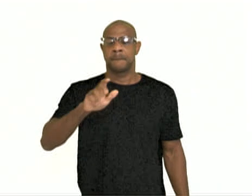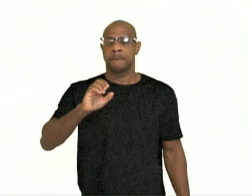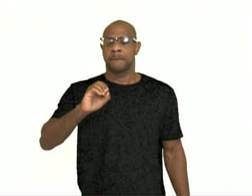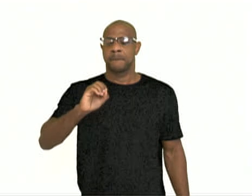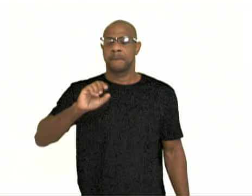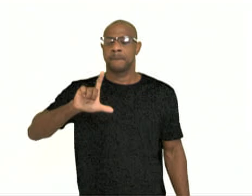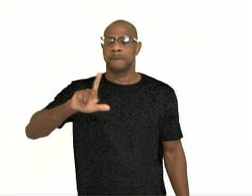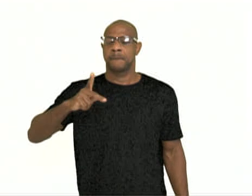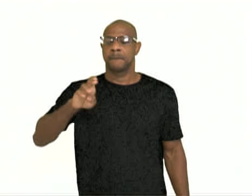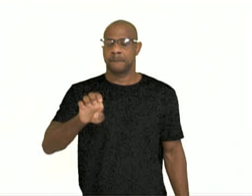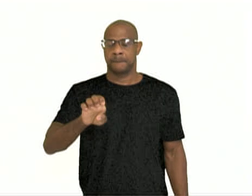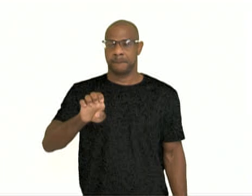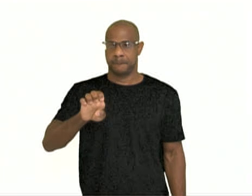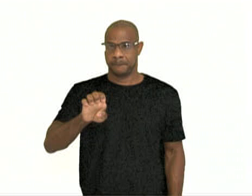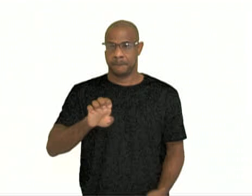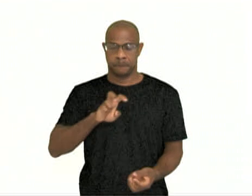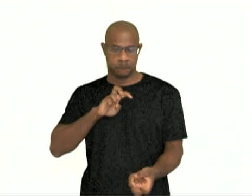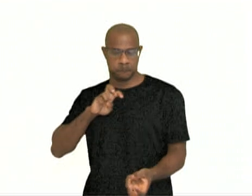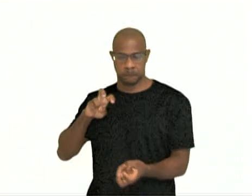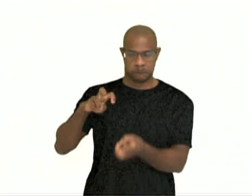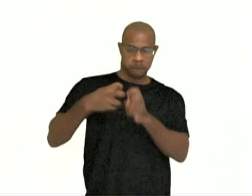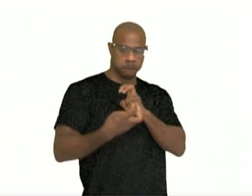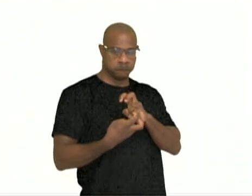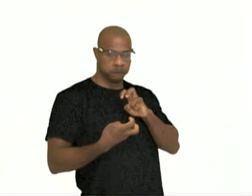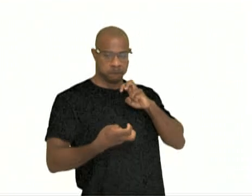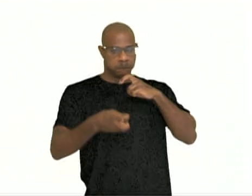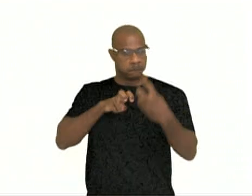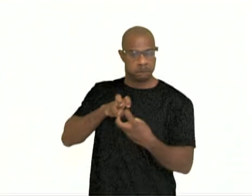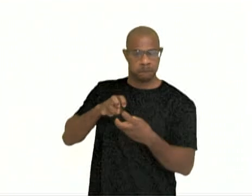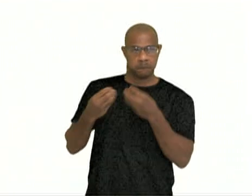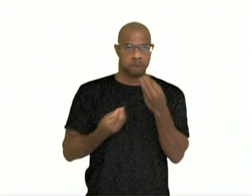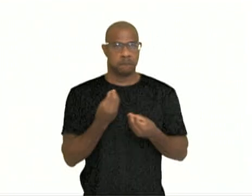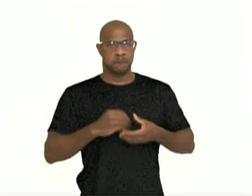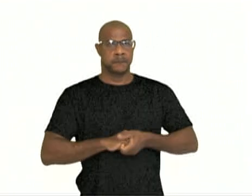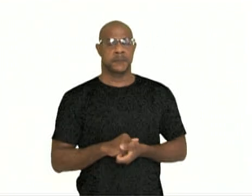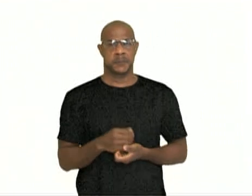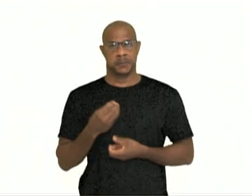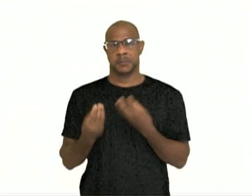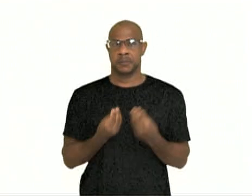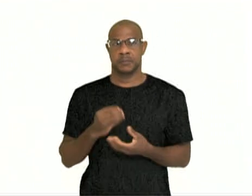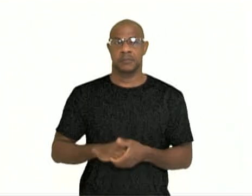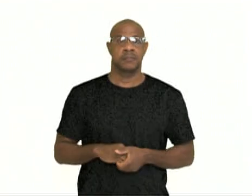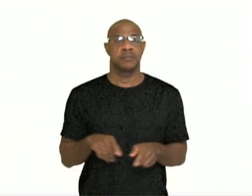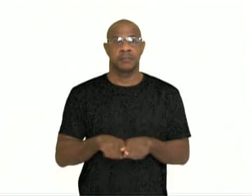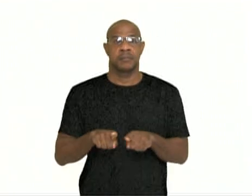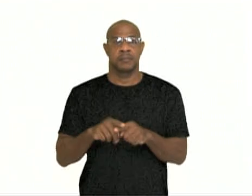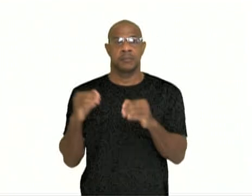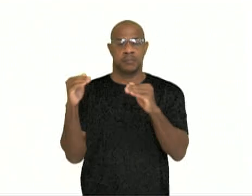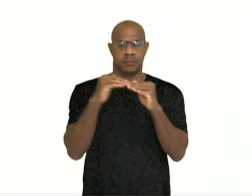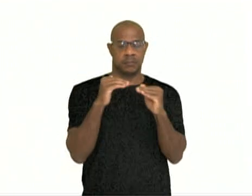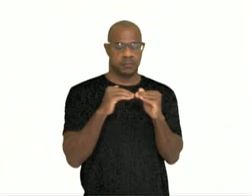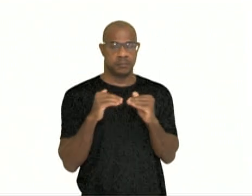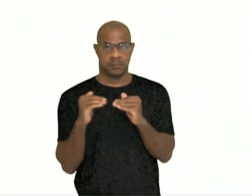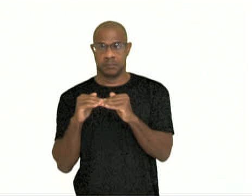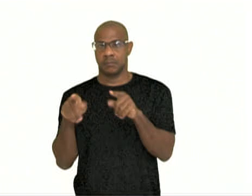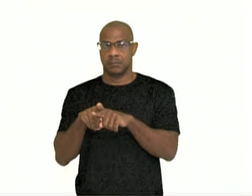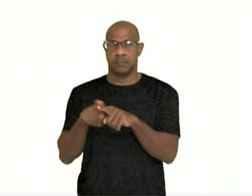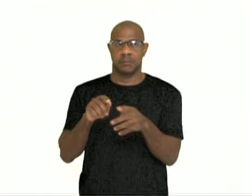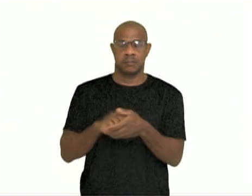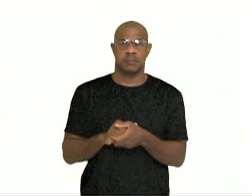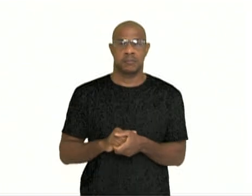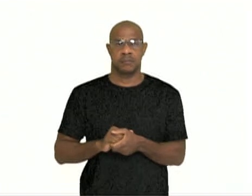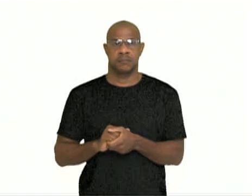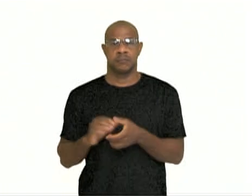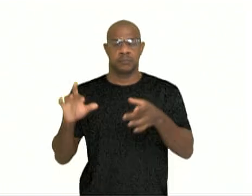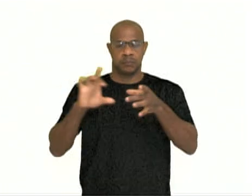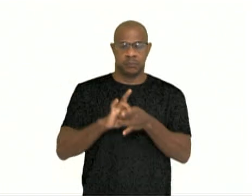52 golpes de capoeira já registrados, tá? Fora as combinações, ou seja, quando eu junto